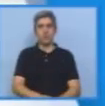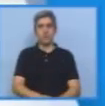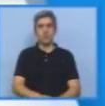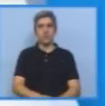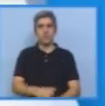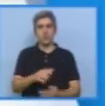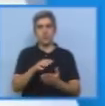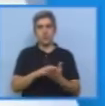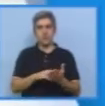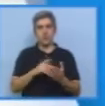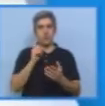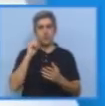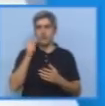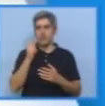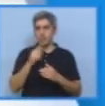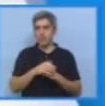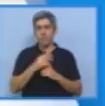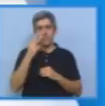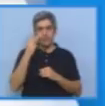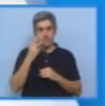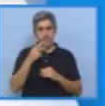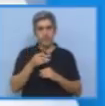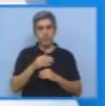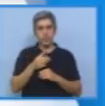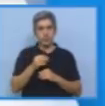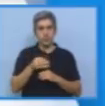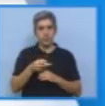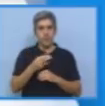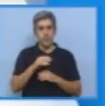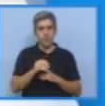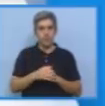Este texto é um texto fundamental na vida do apóstolo Paulo, porque